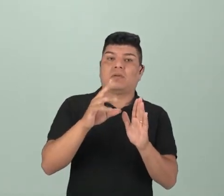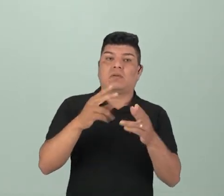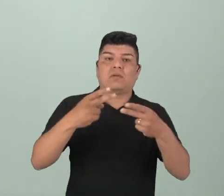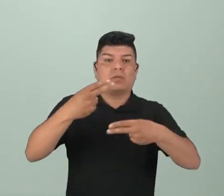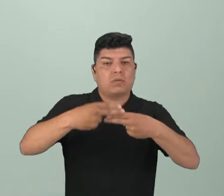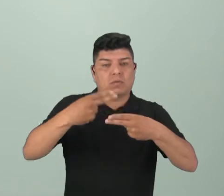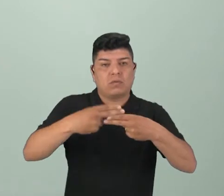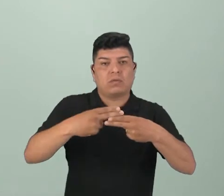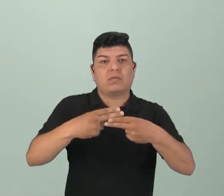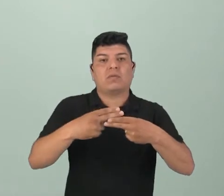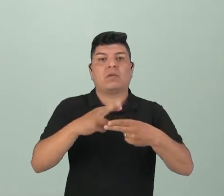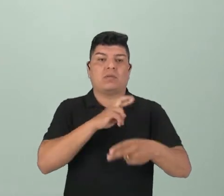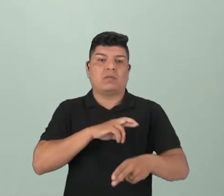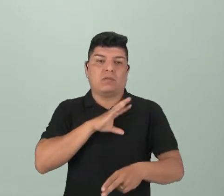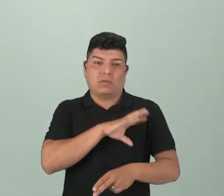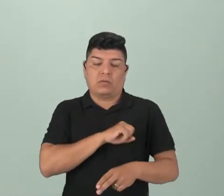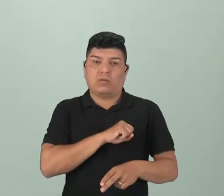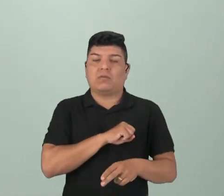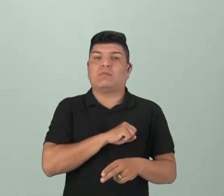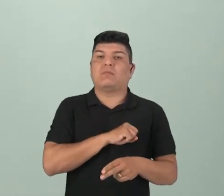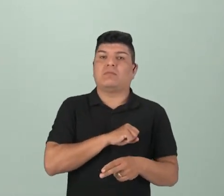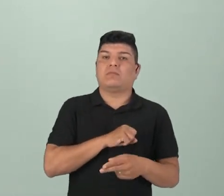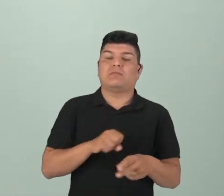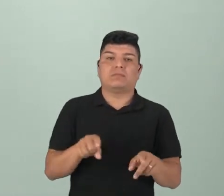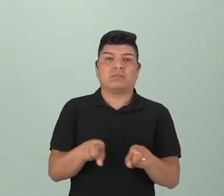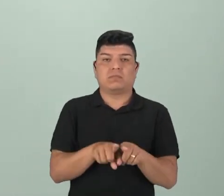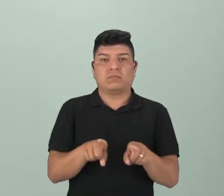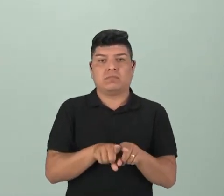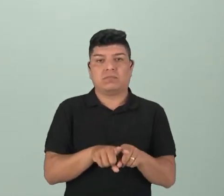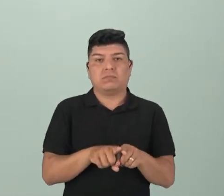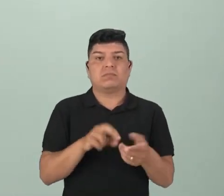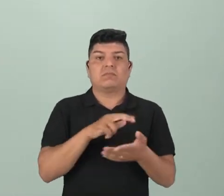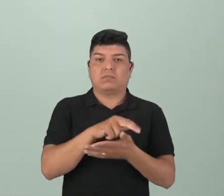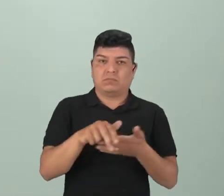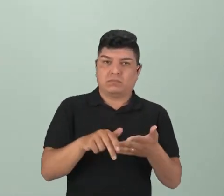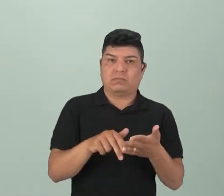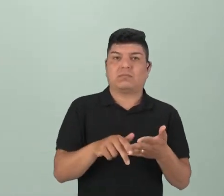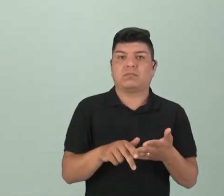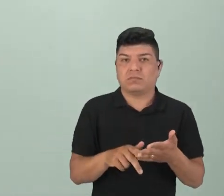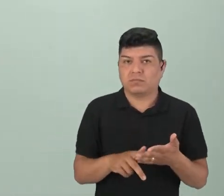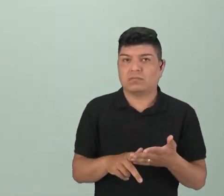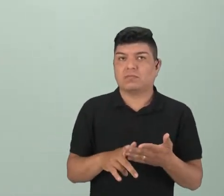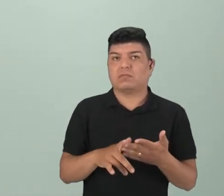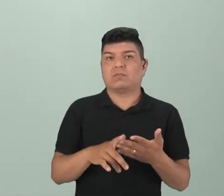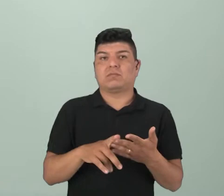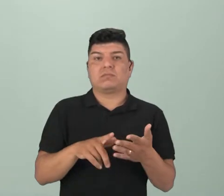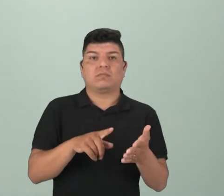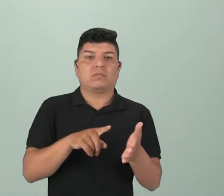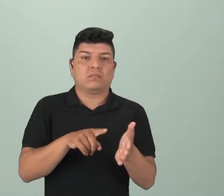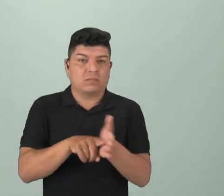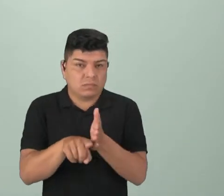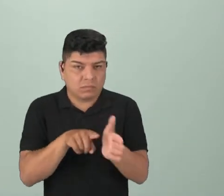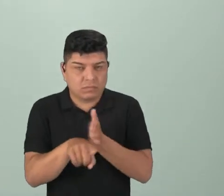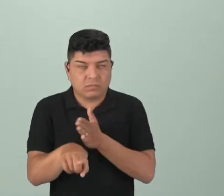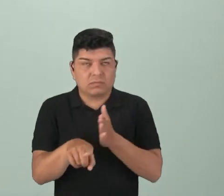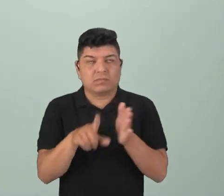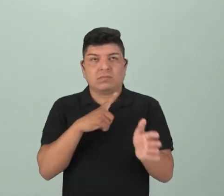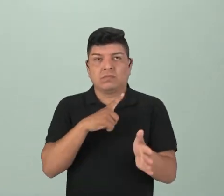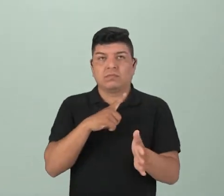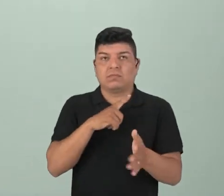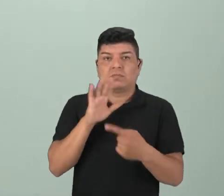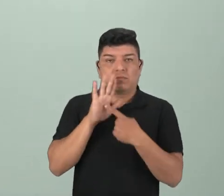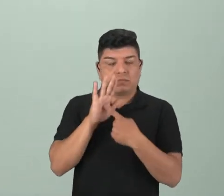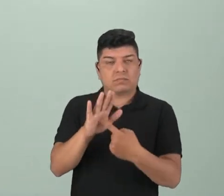novela, romance, dentro desses gêneros nós temos os tipos. Tipo é argumentativo,